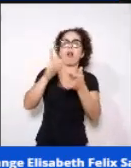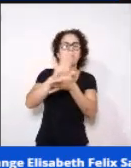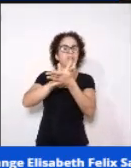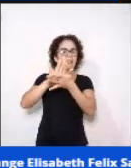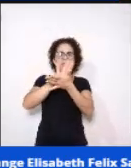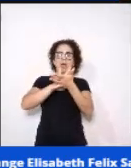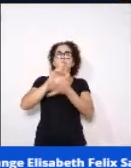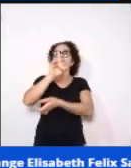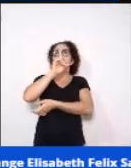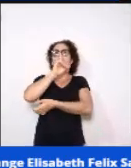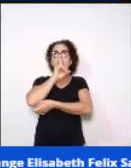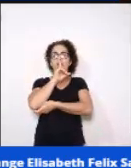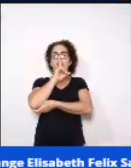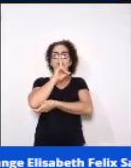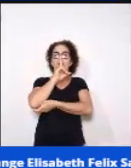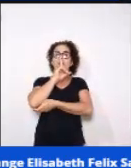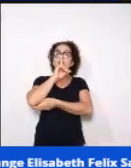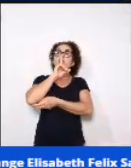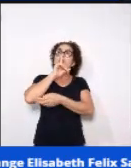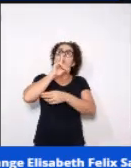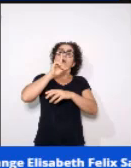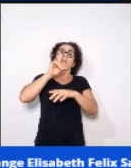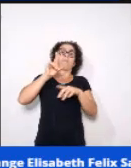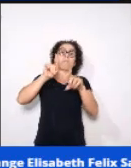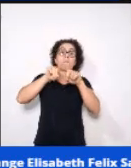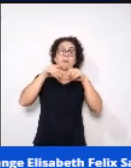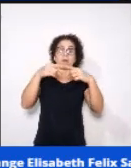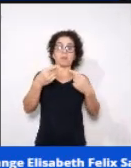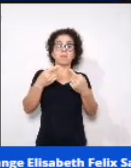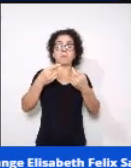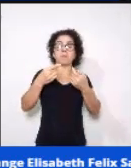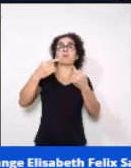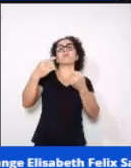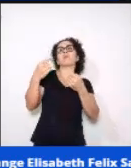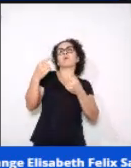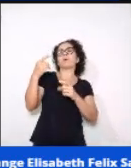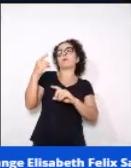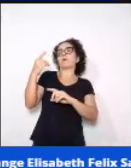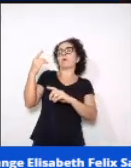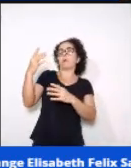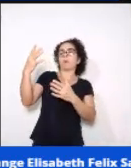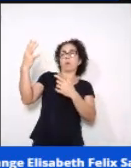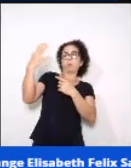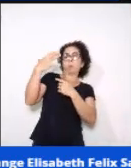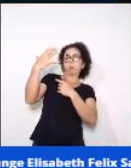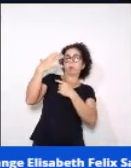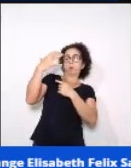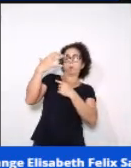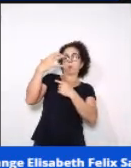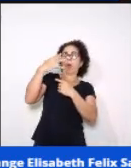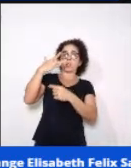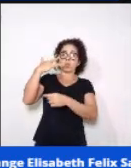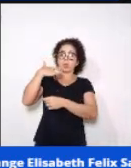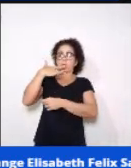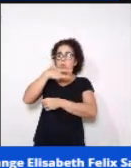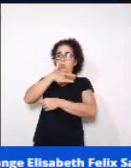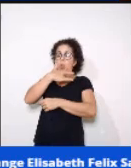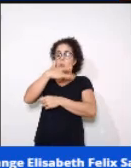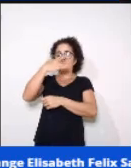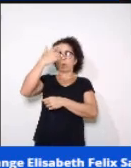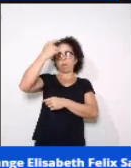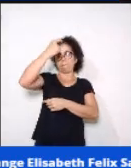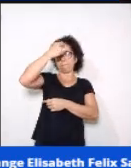triste, eu estou diretamente influenciando na minha saúde mental. Eu preciso exteriorizar o que também